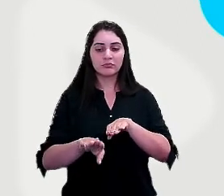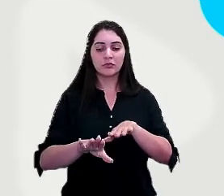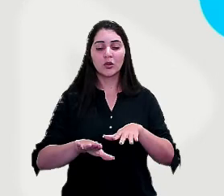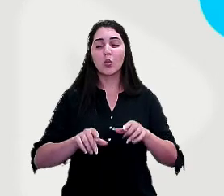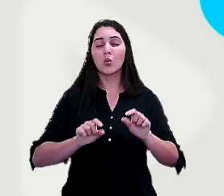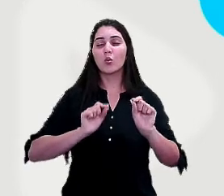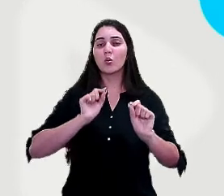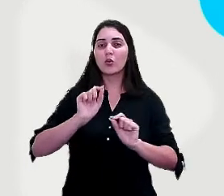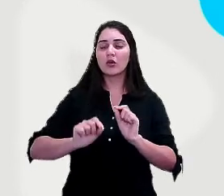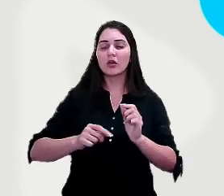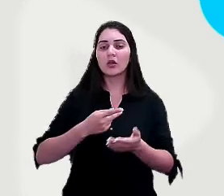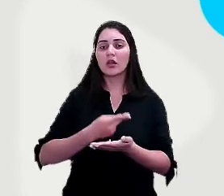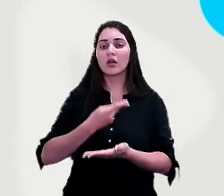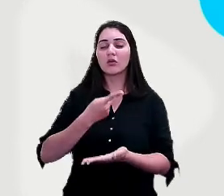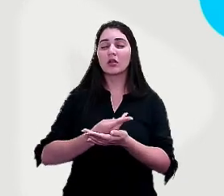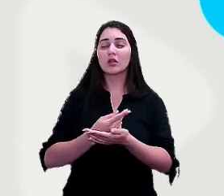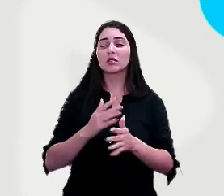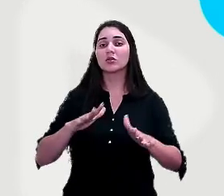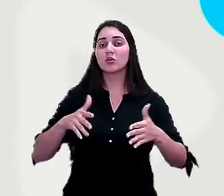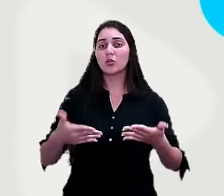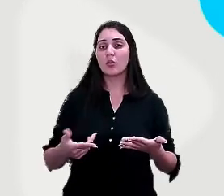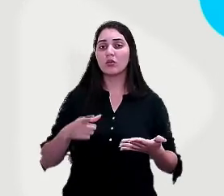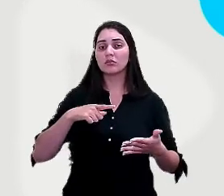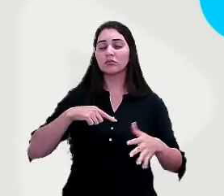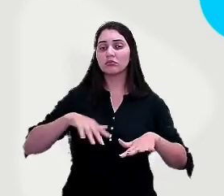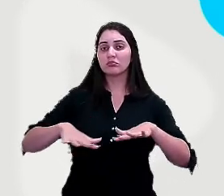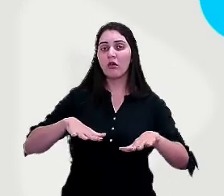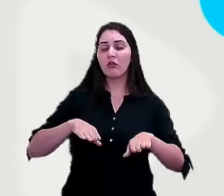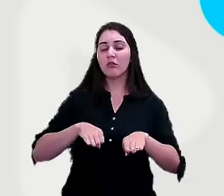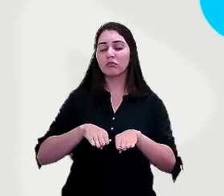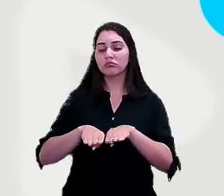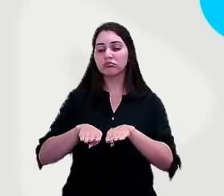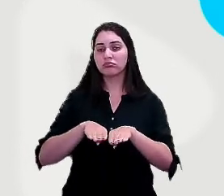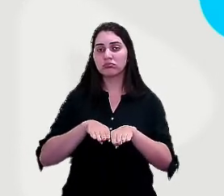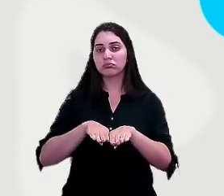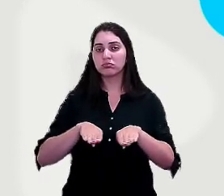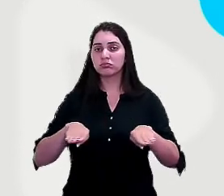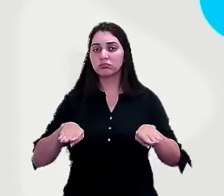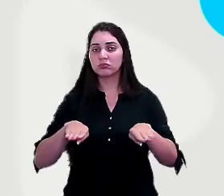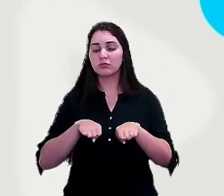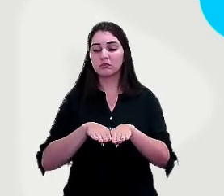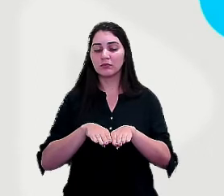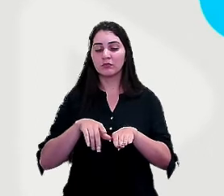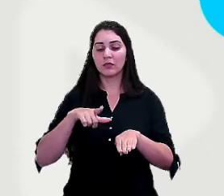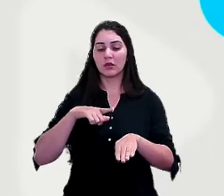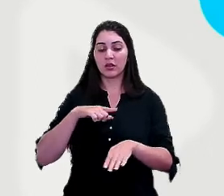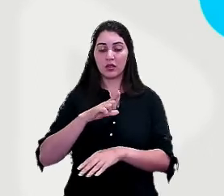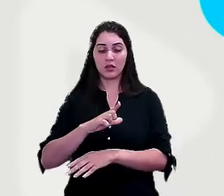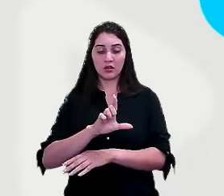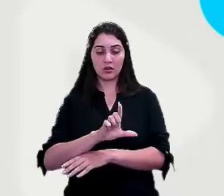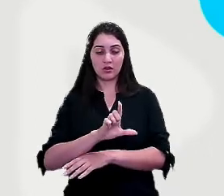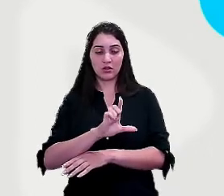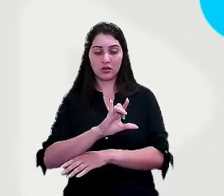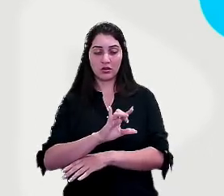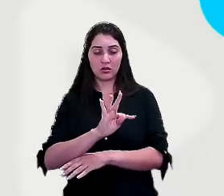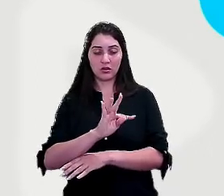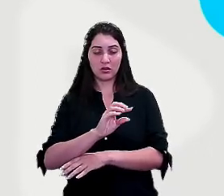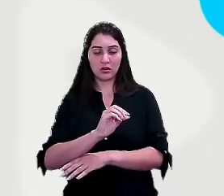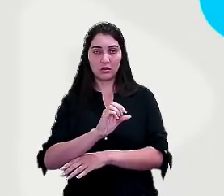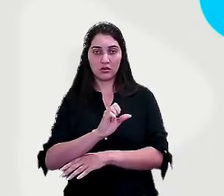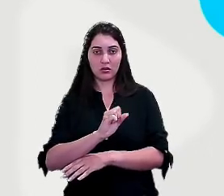da movimentação das placas tectônicas? Então a gente tem aqui a litosfera, né, duas placas